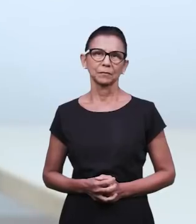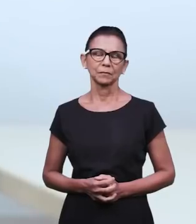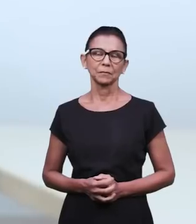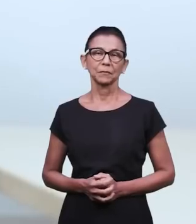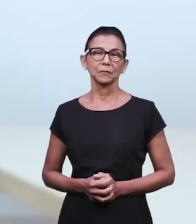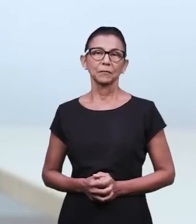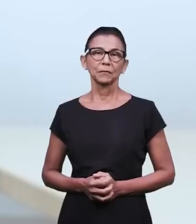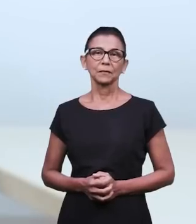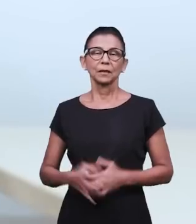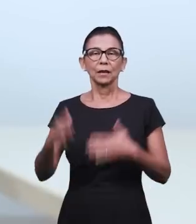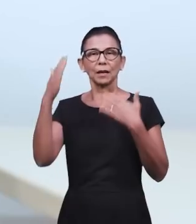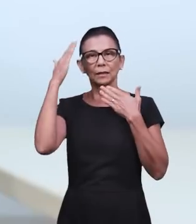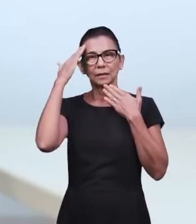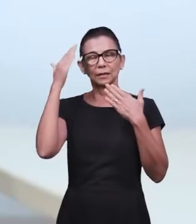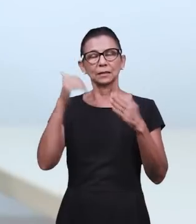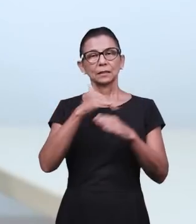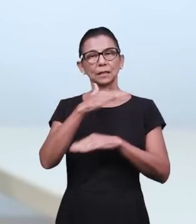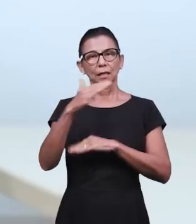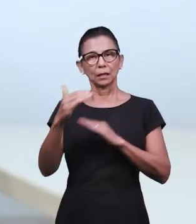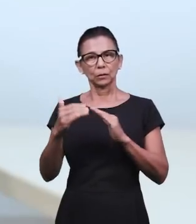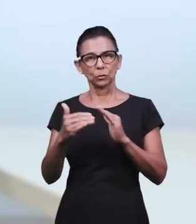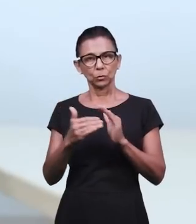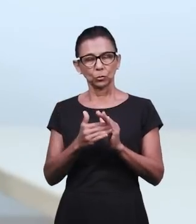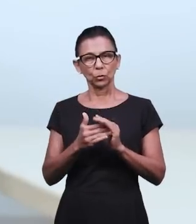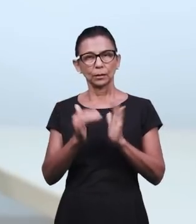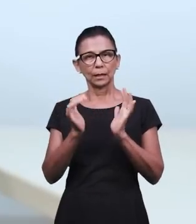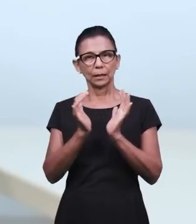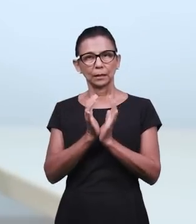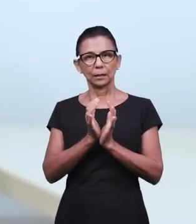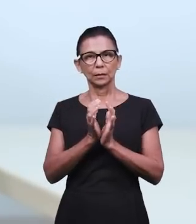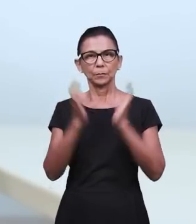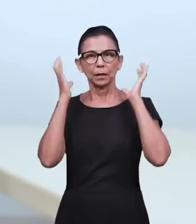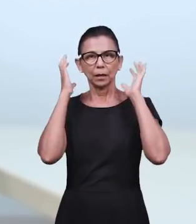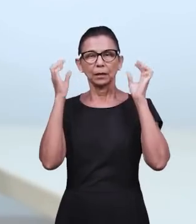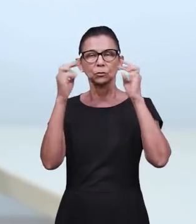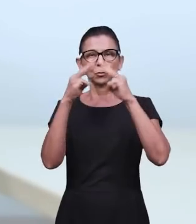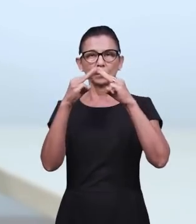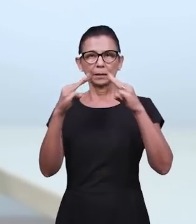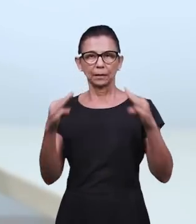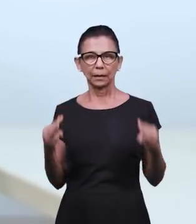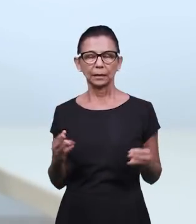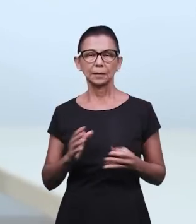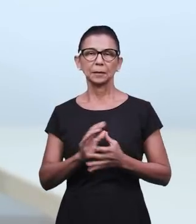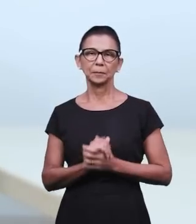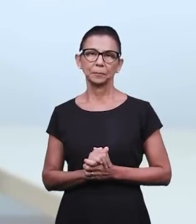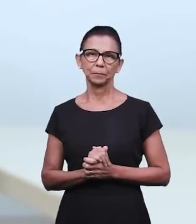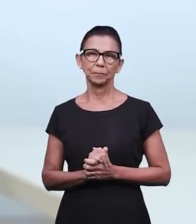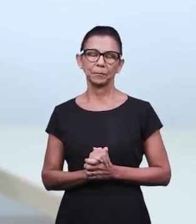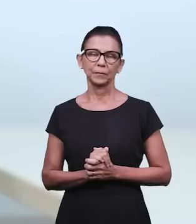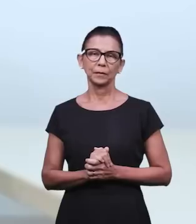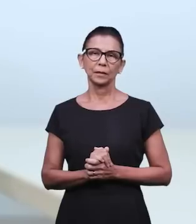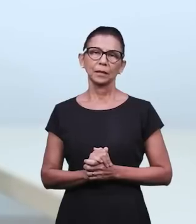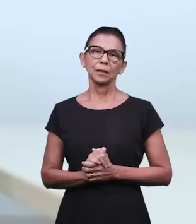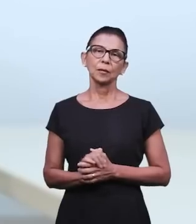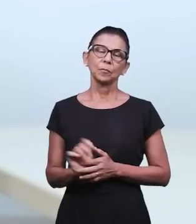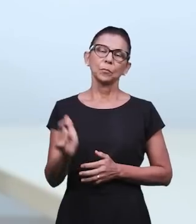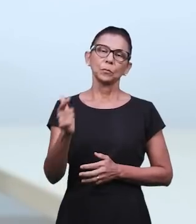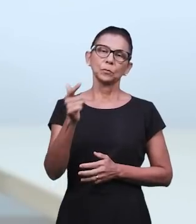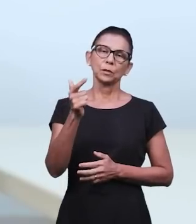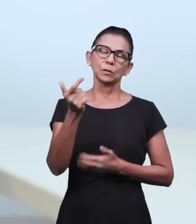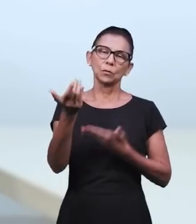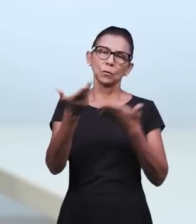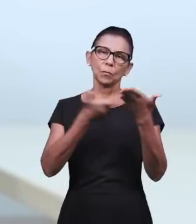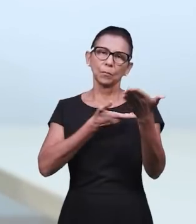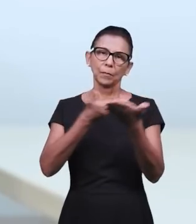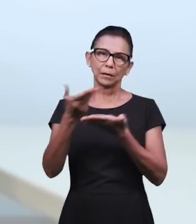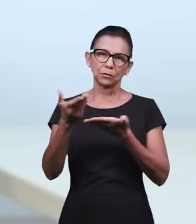Nós queremos agradecer a todos os irmãos da Rádio Manaim por esse espaço onde podemos compartilhar um pouco do que Deus tem